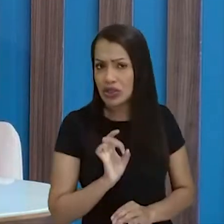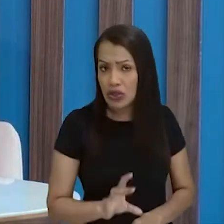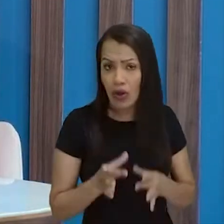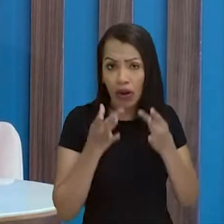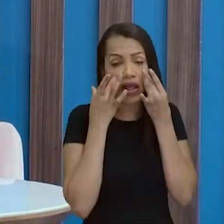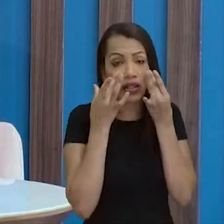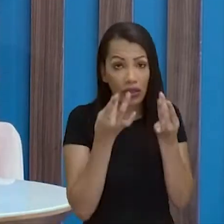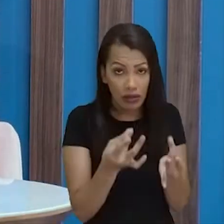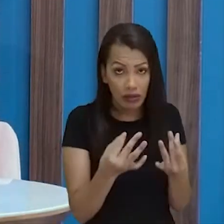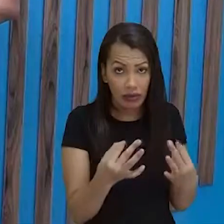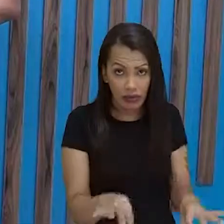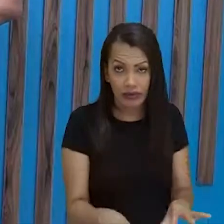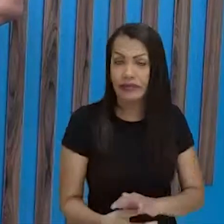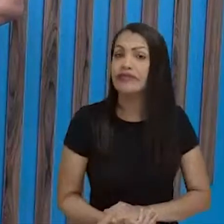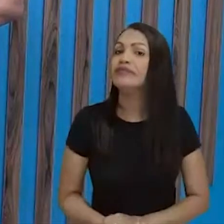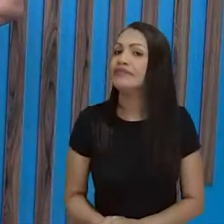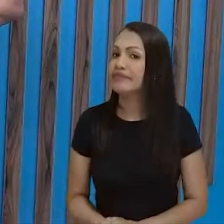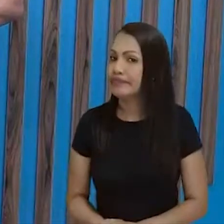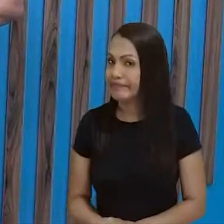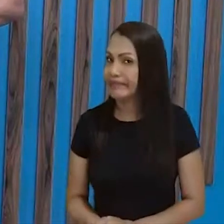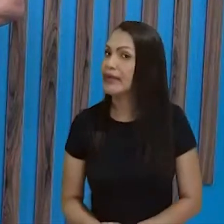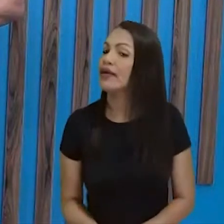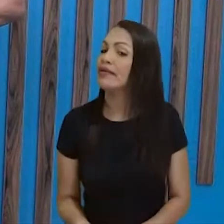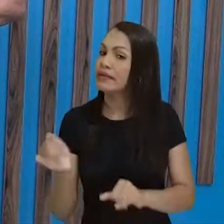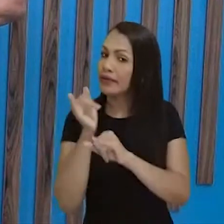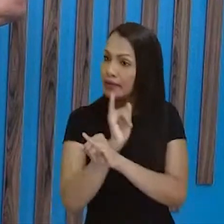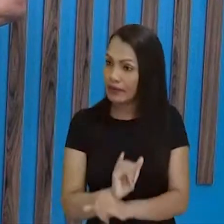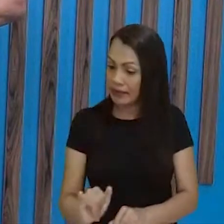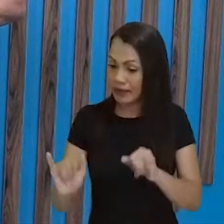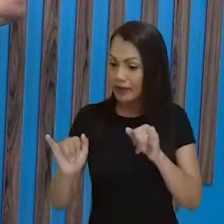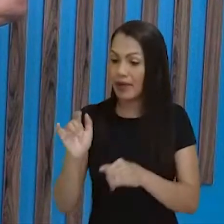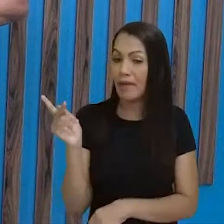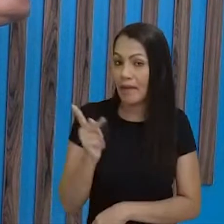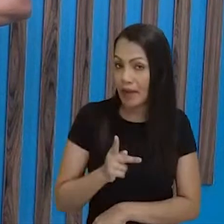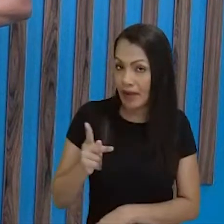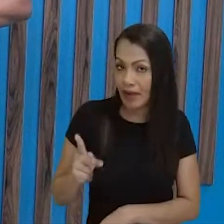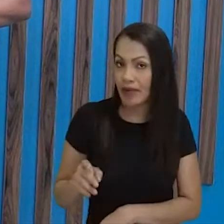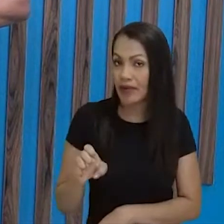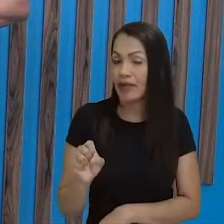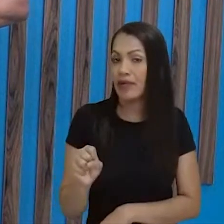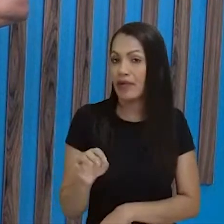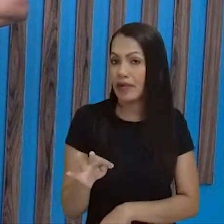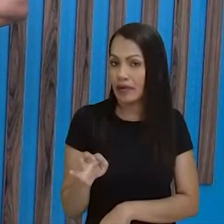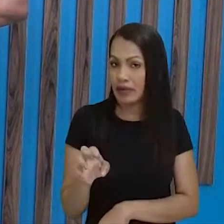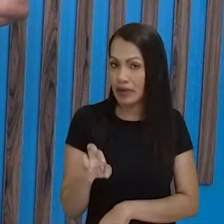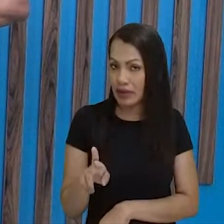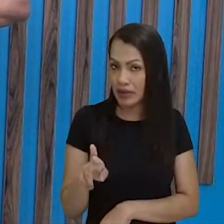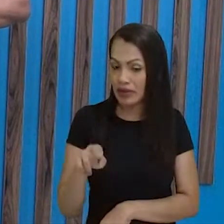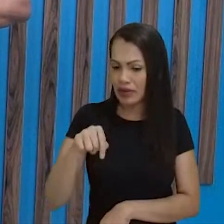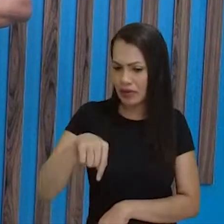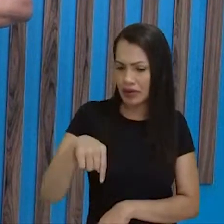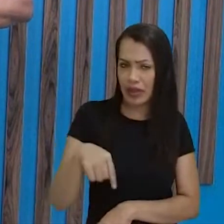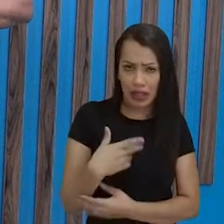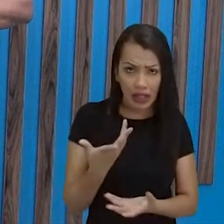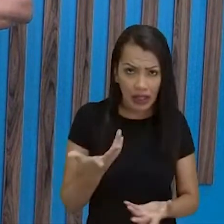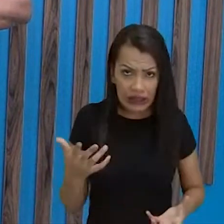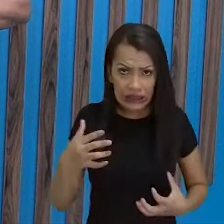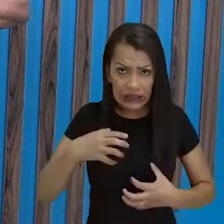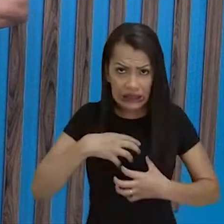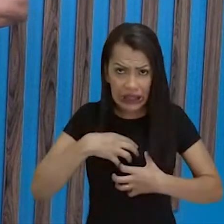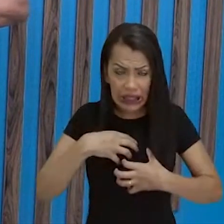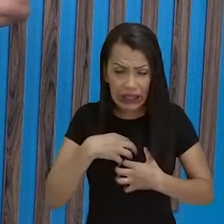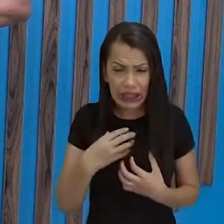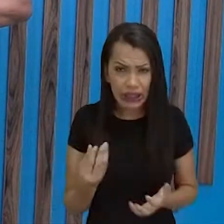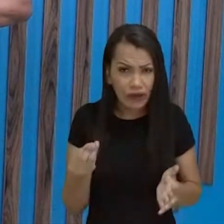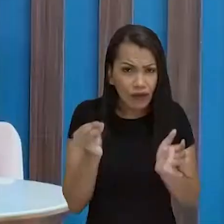atenção. Nem mesmo sobre a notícia que a professora Esther não estava aqui, hein? Será que sentiram falta dela hoje,